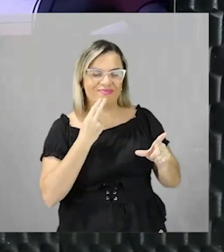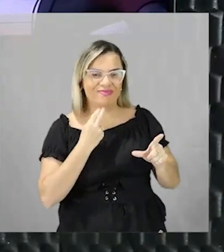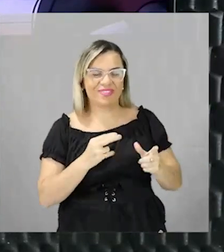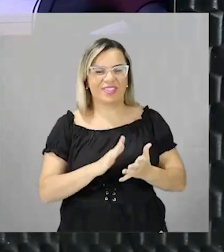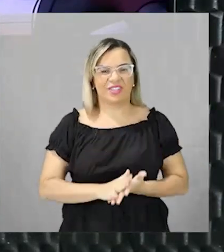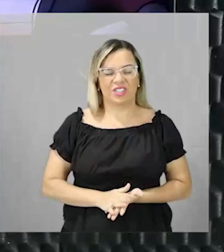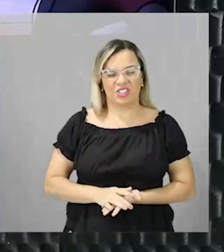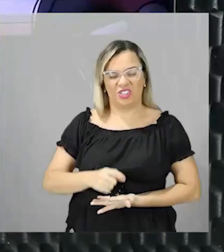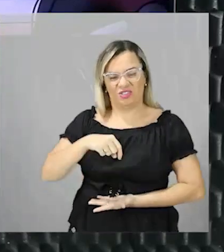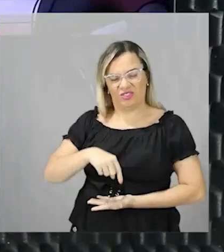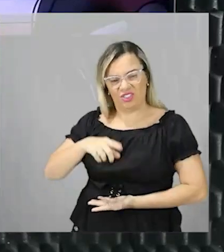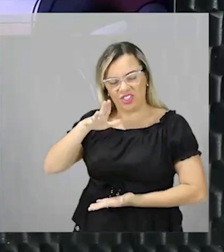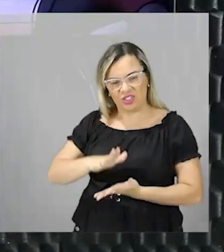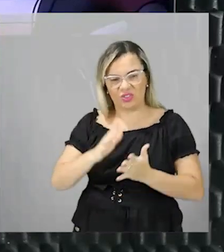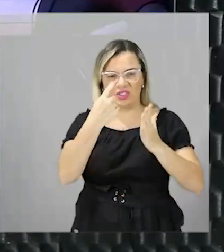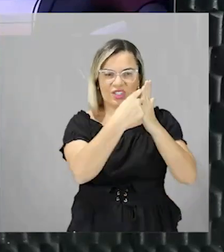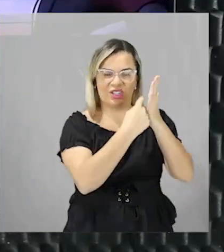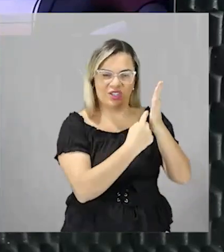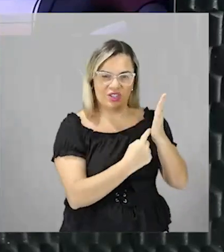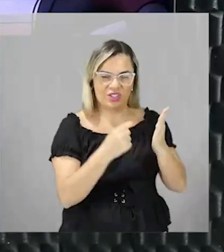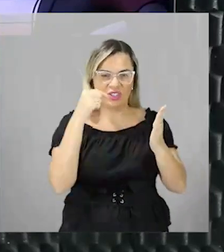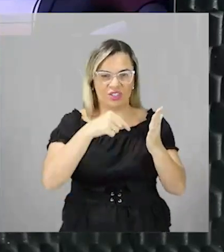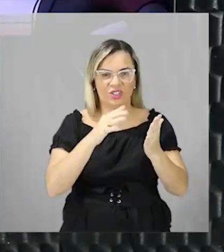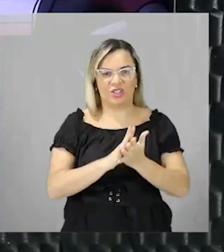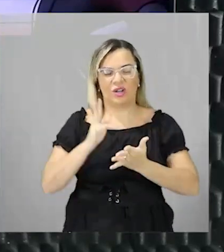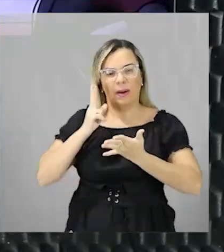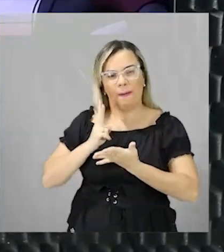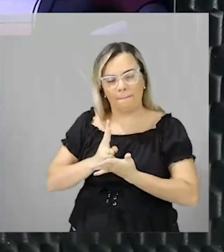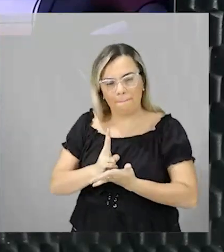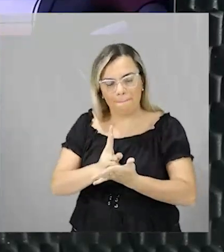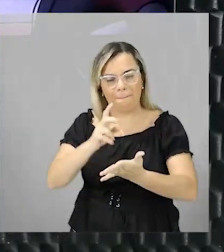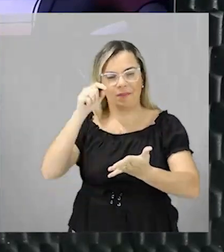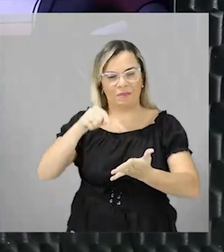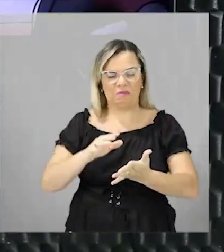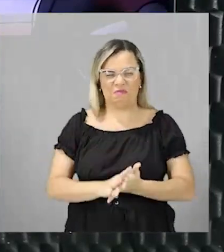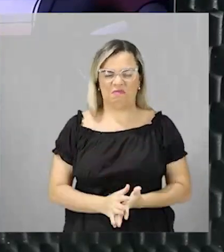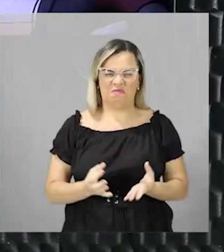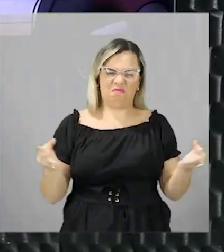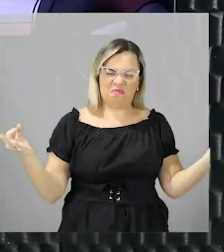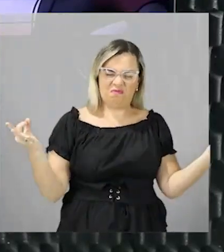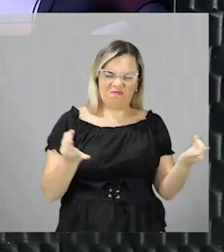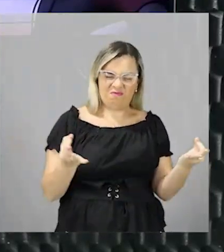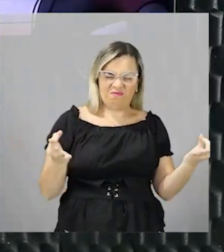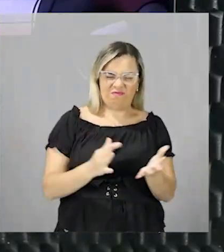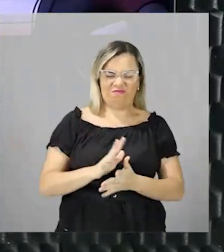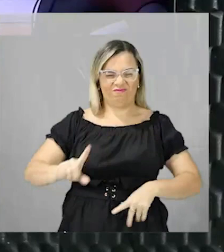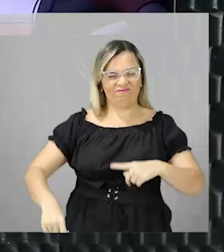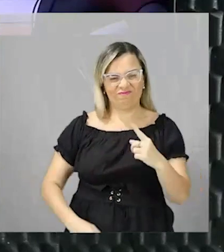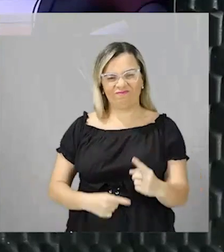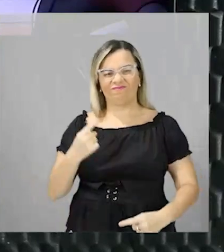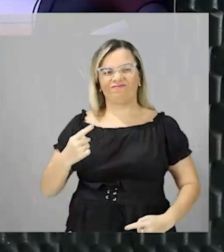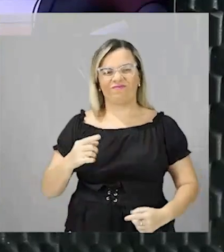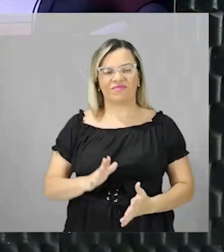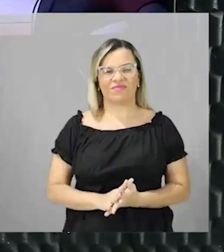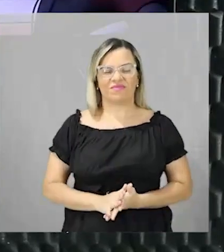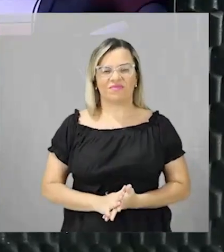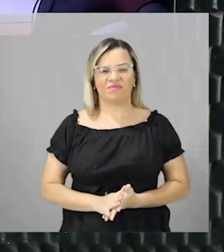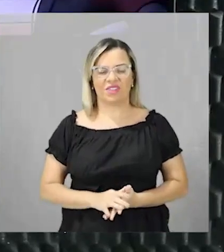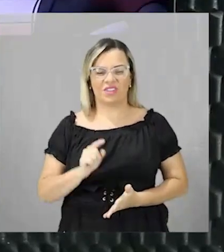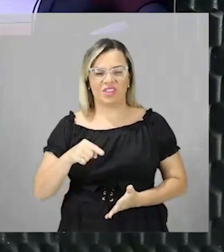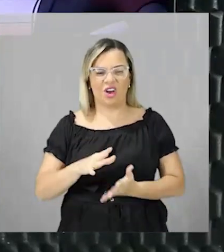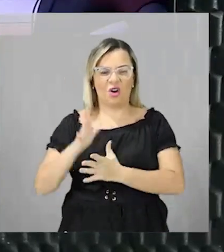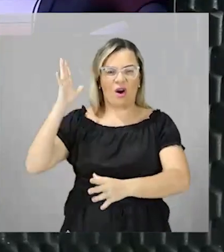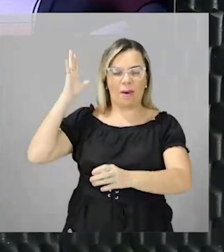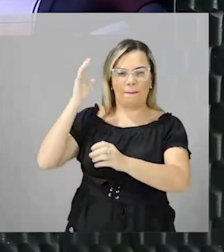Dias, para este projeto, para dar continuidade, que esse projeto tá, ó, sucesso total, né, galera? Uma